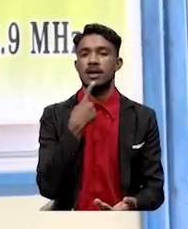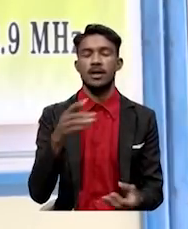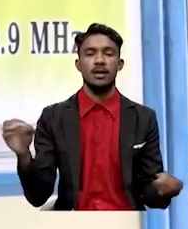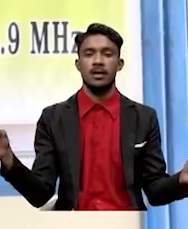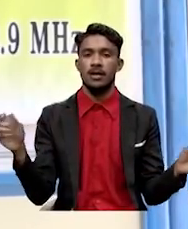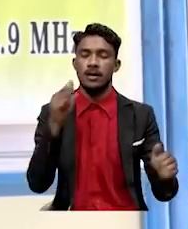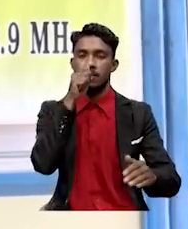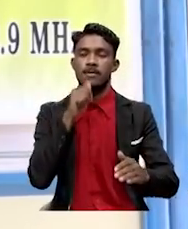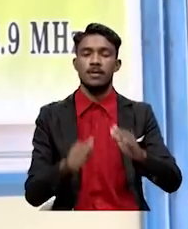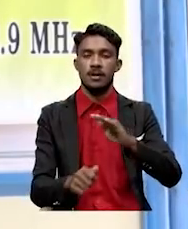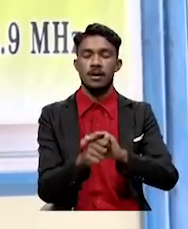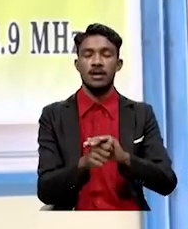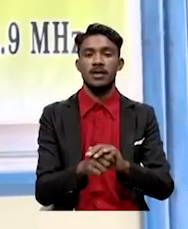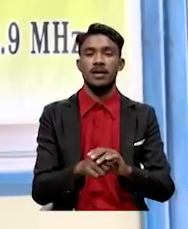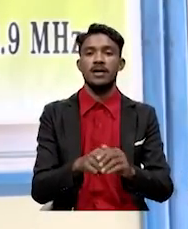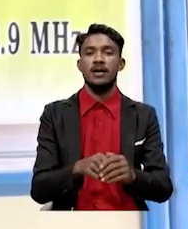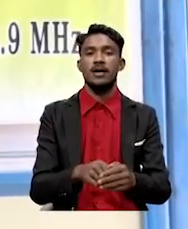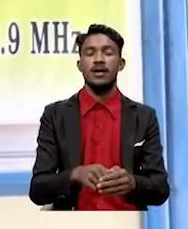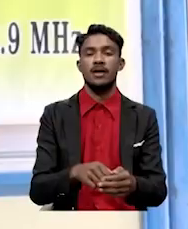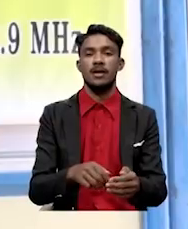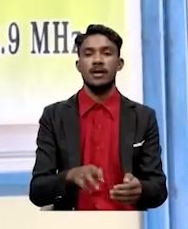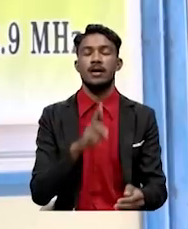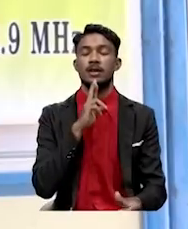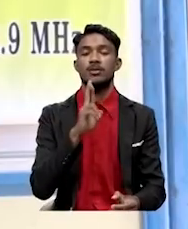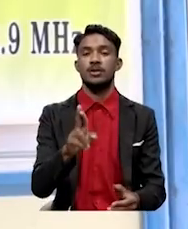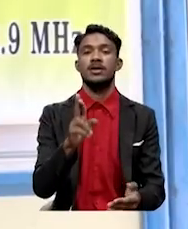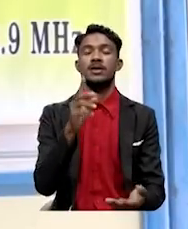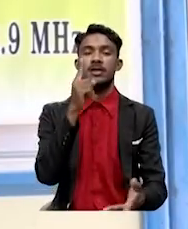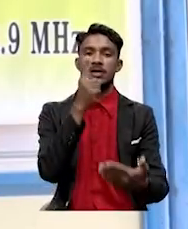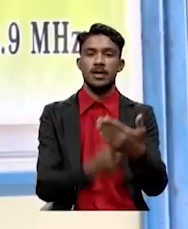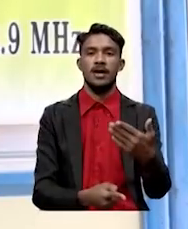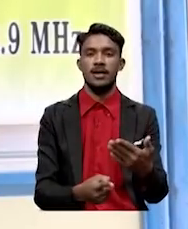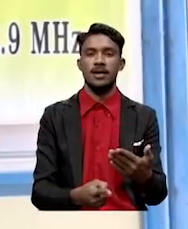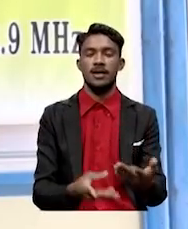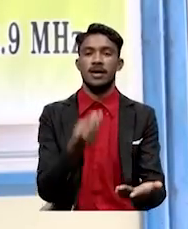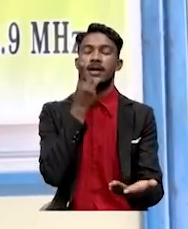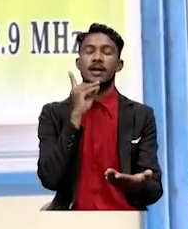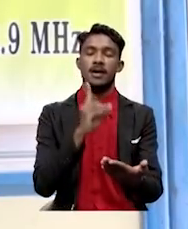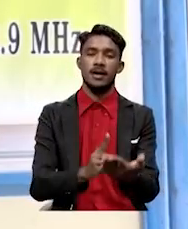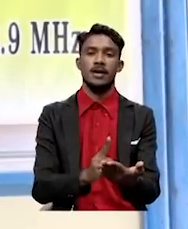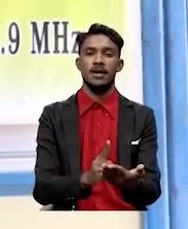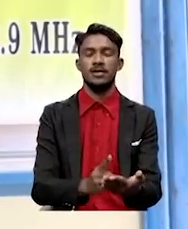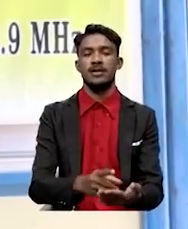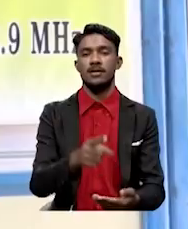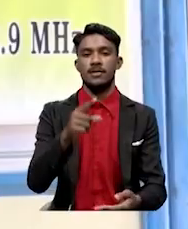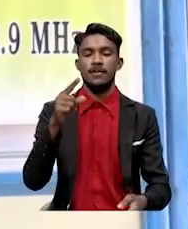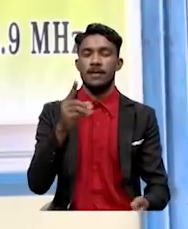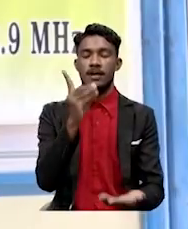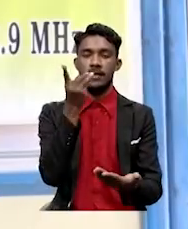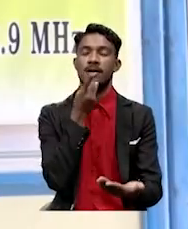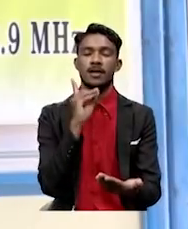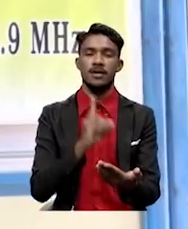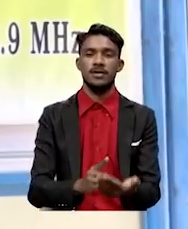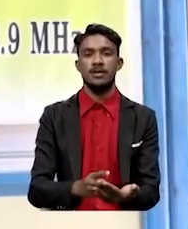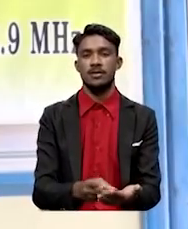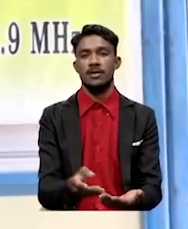saída. Então, declarações falsas. Base la ia, halo declarações falsas